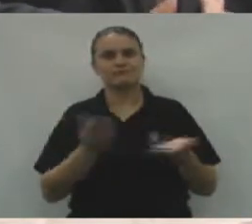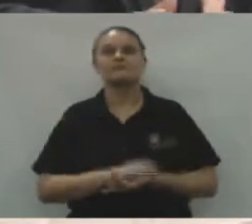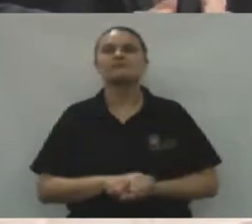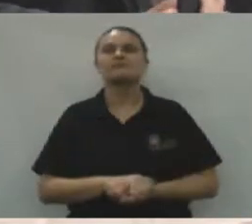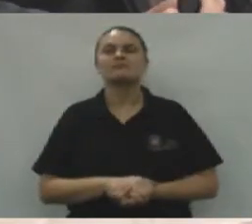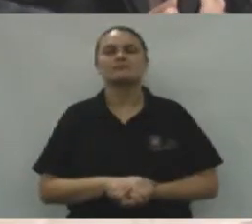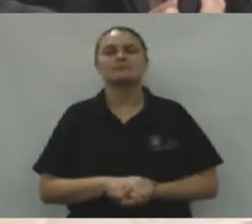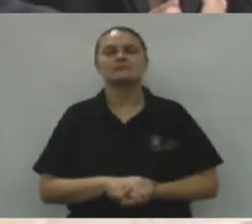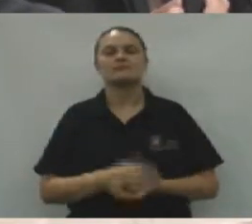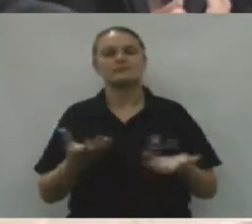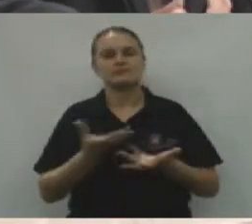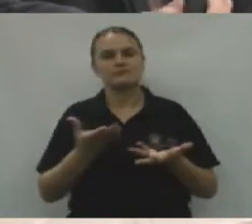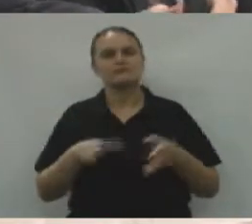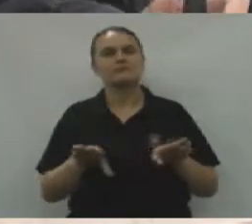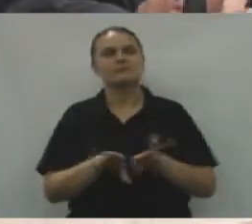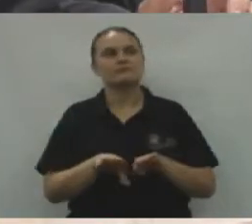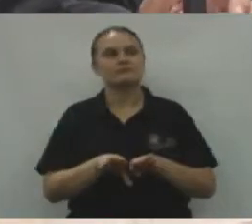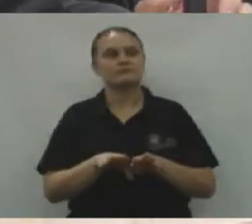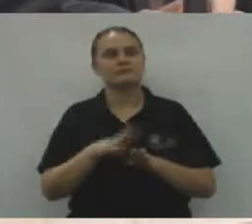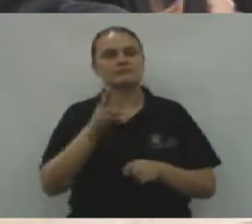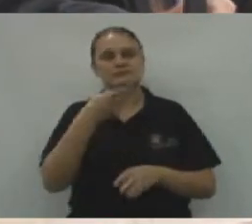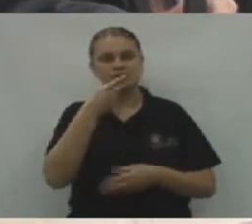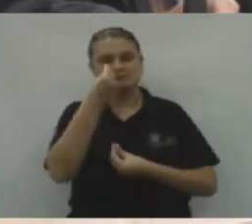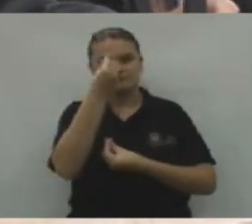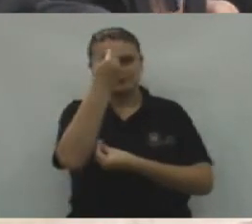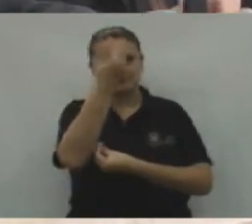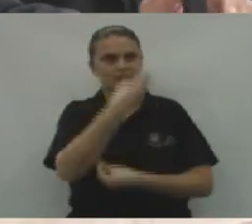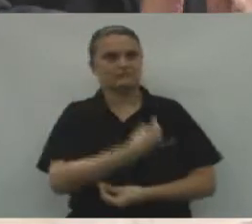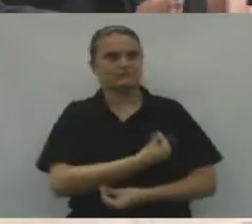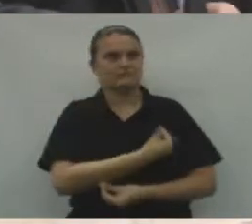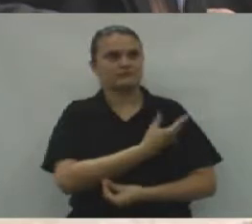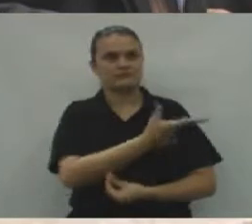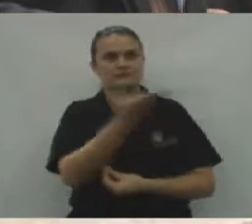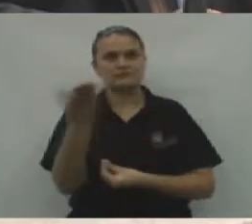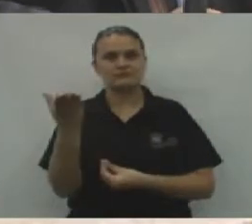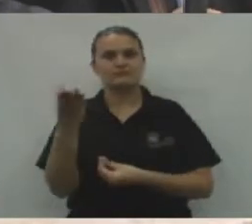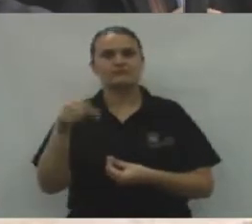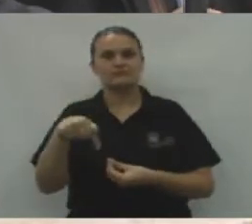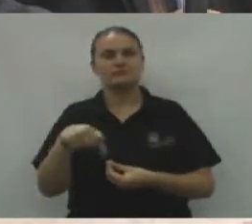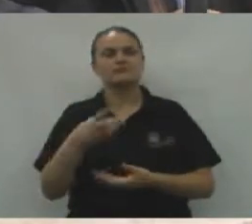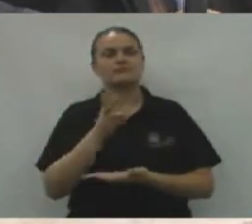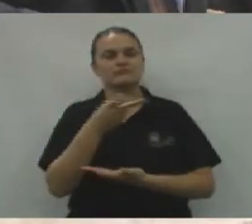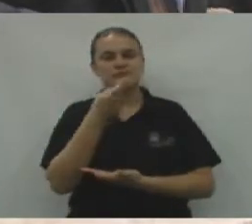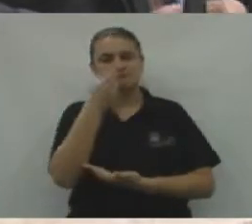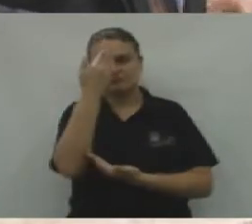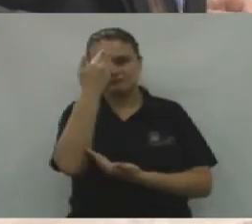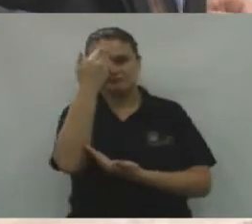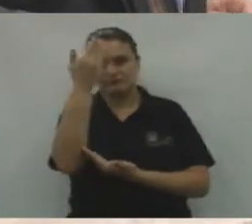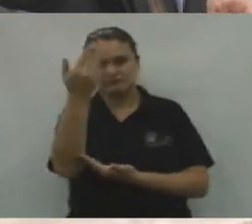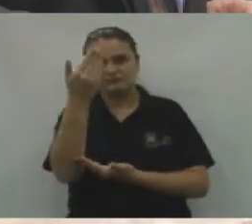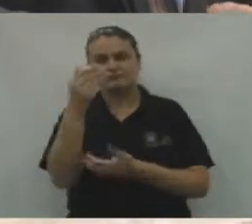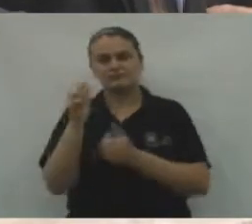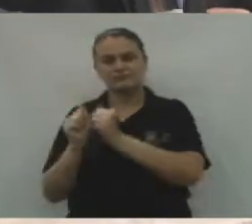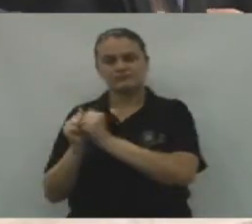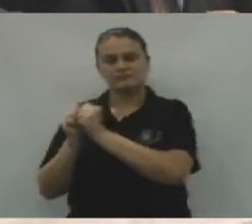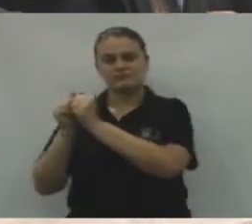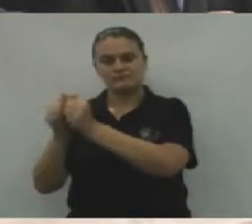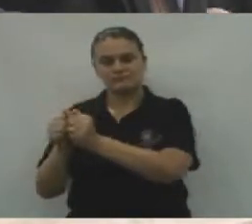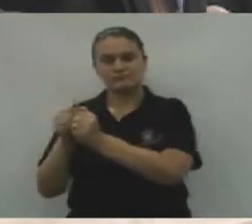todos. Quero também agradecer a presença de todos aqui e que agradecer aqui o companheirismo